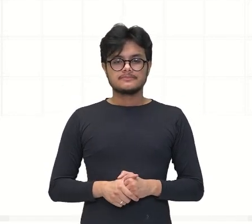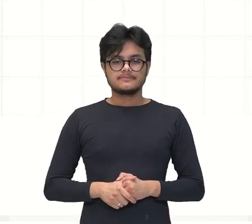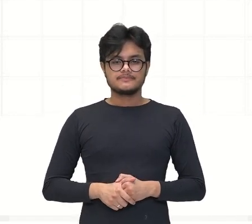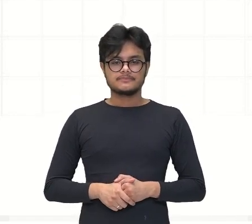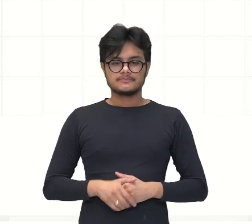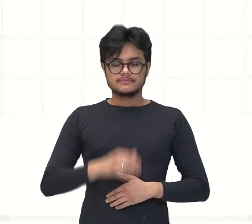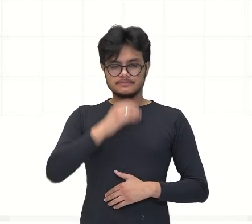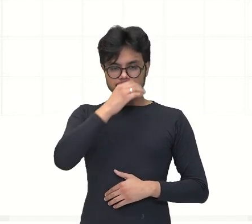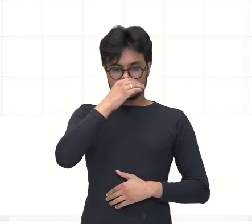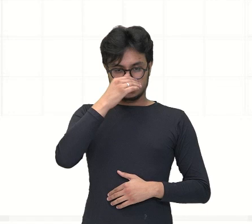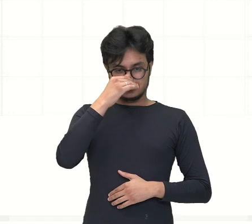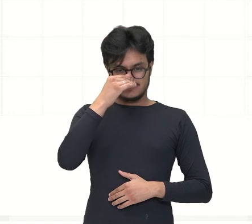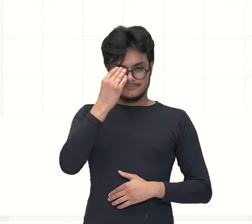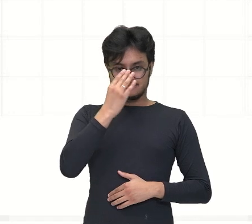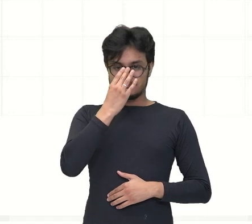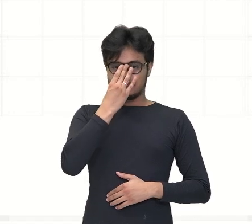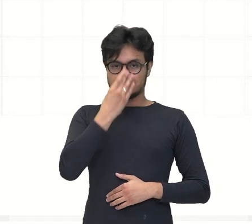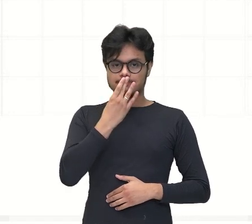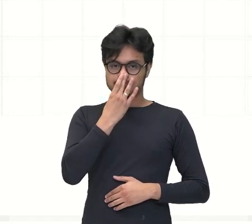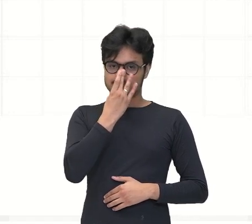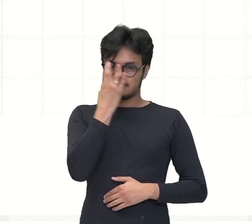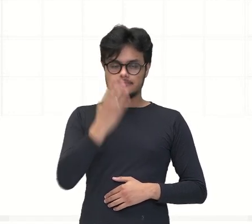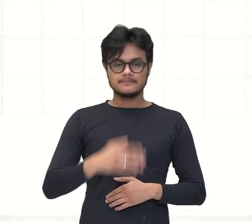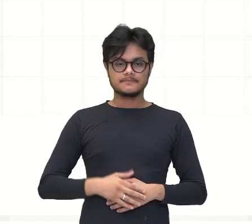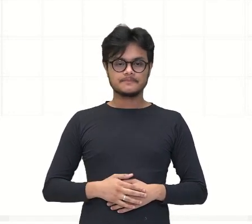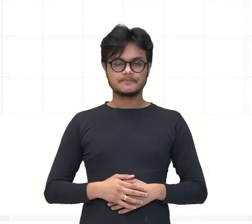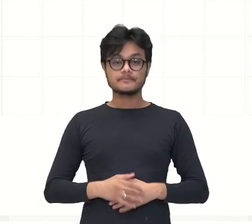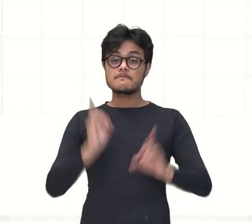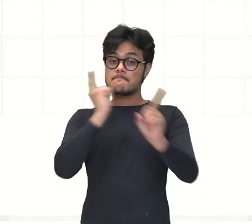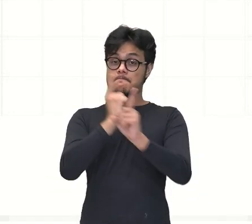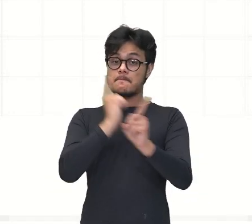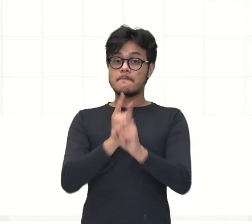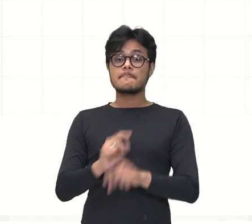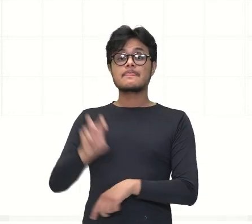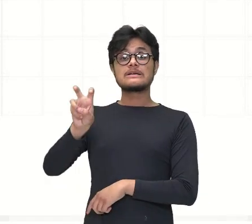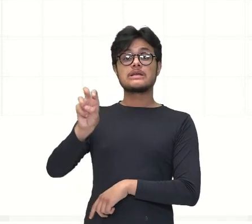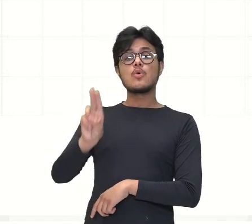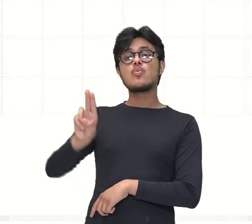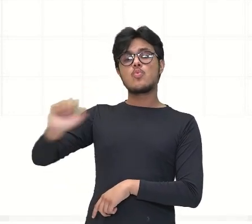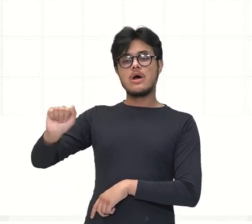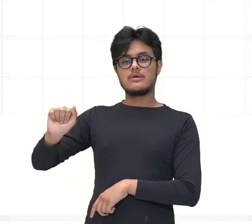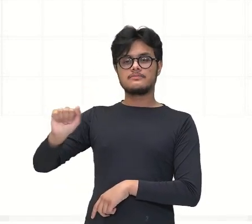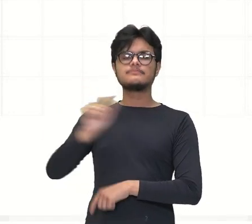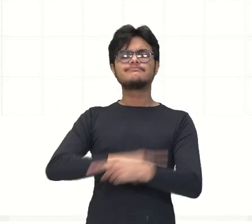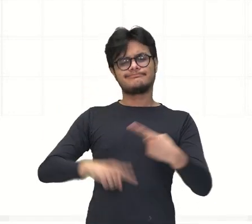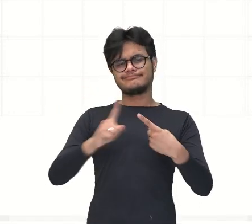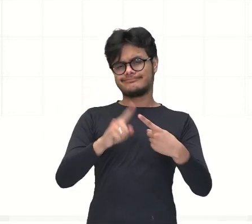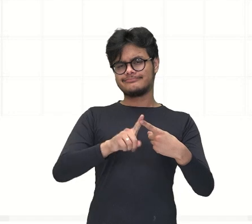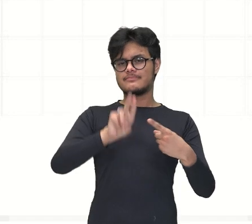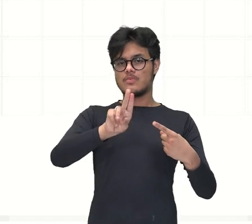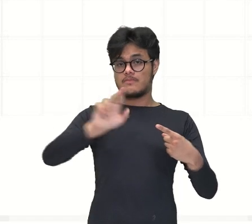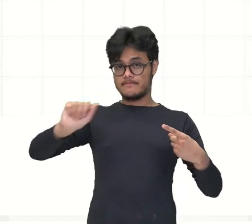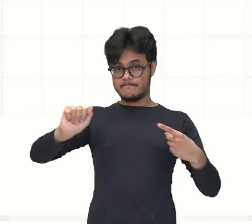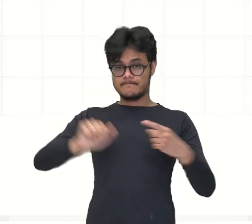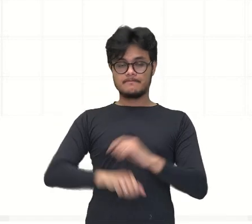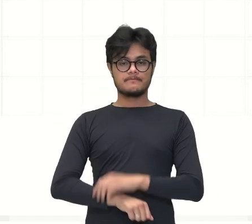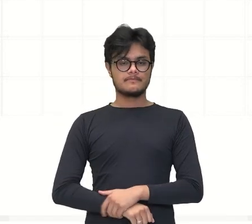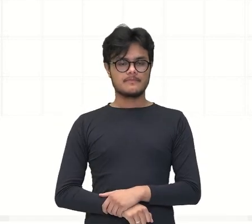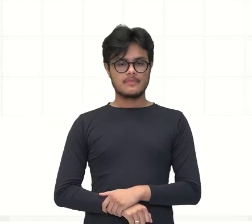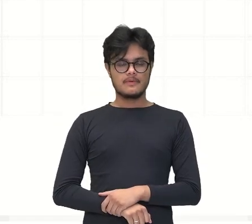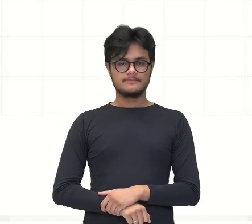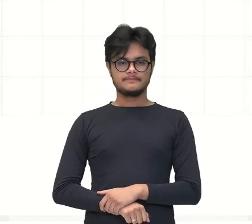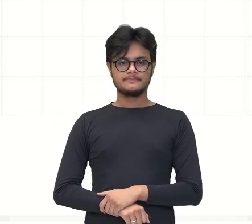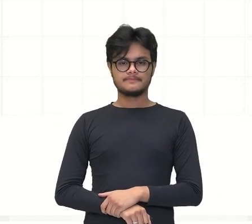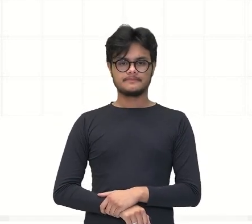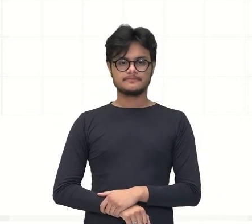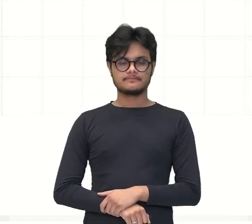nós vamos obter 5 UA. O que seria esse UA? Unidades astronômicas. Lembra que aqui,